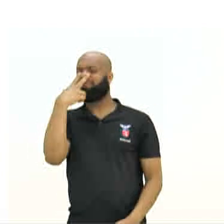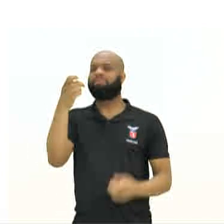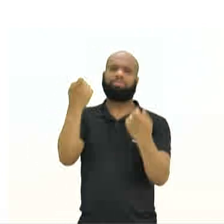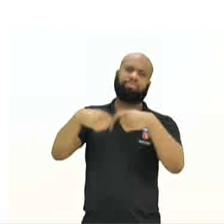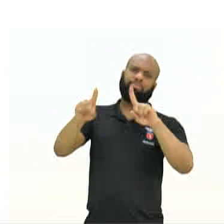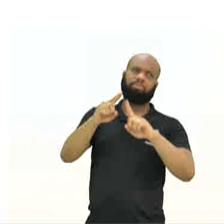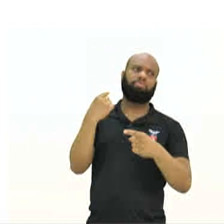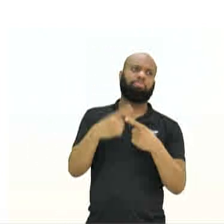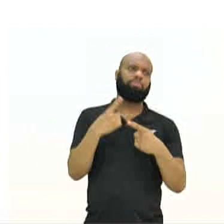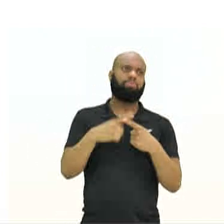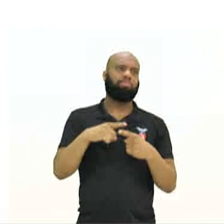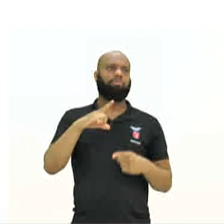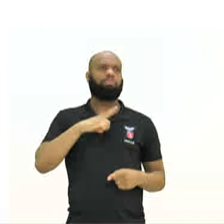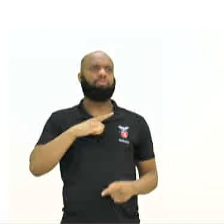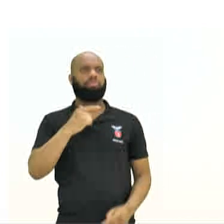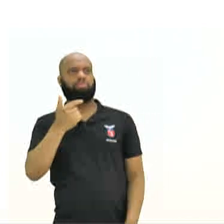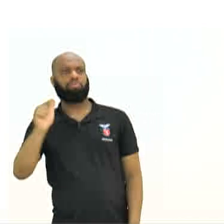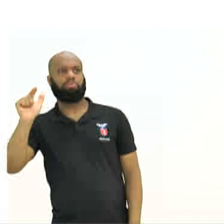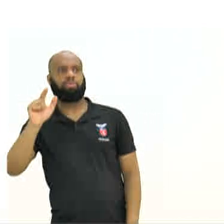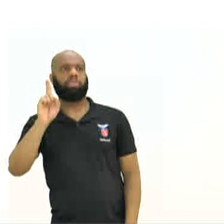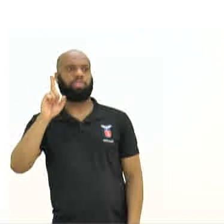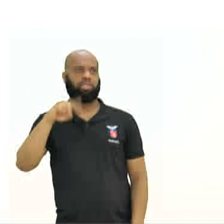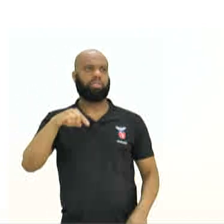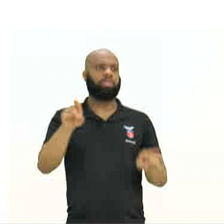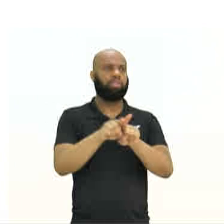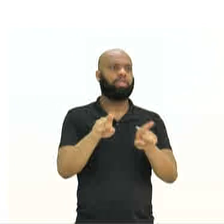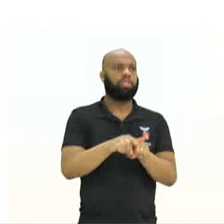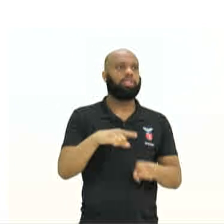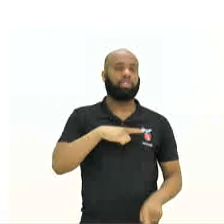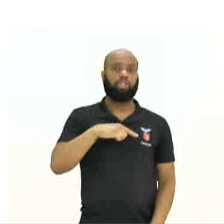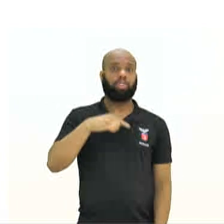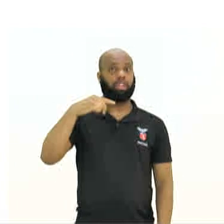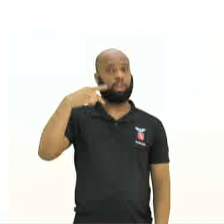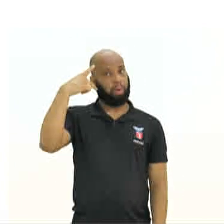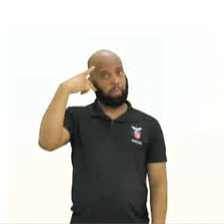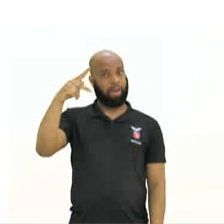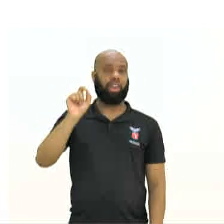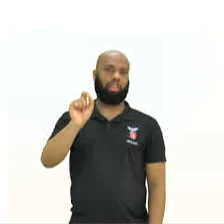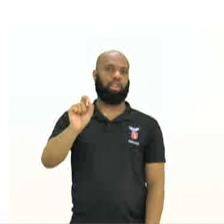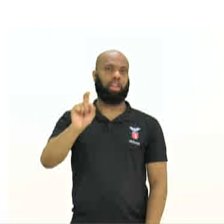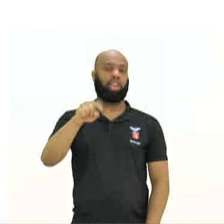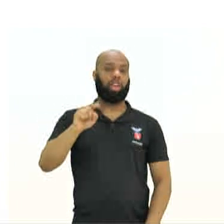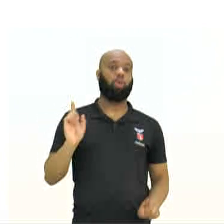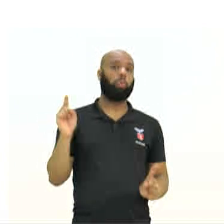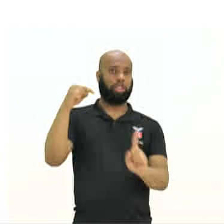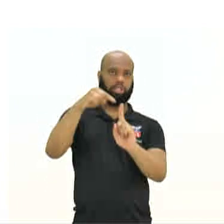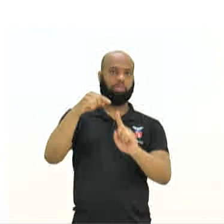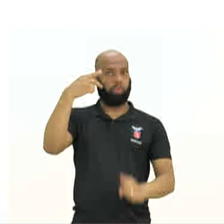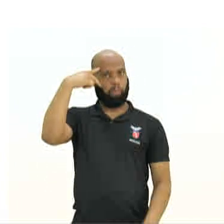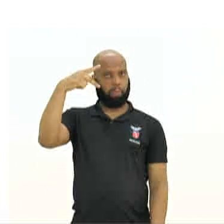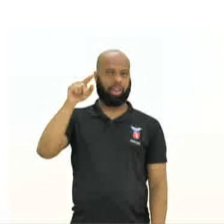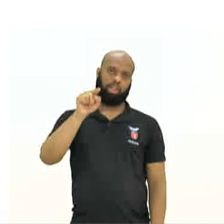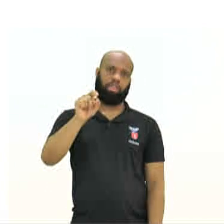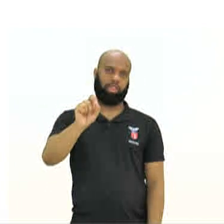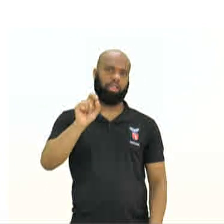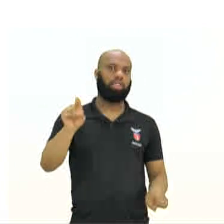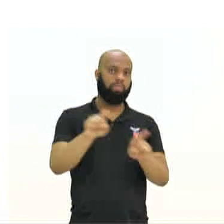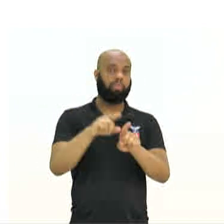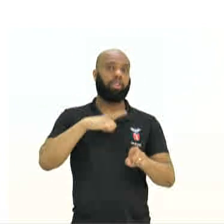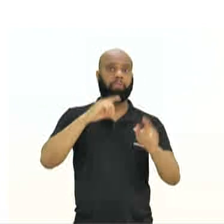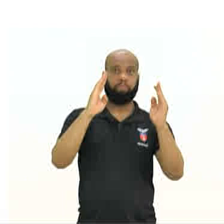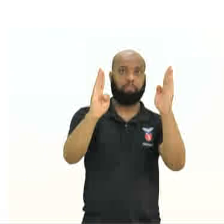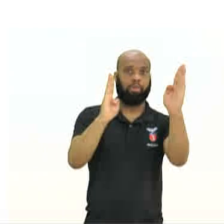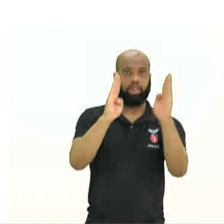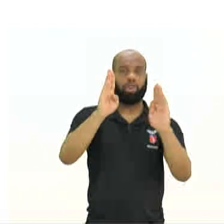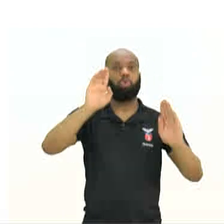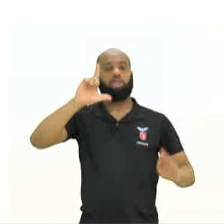tão importante quanto o ademais. Mas tem aqui o para quê, que indica uma finalidade. Né? Então, toda vez que eu tenho um período,